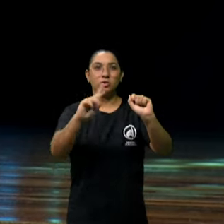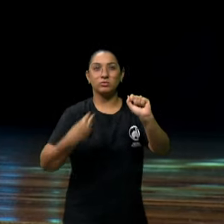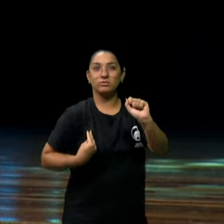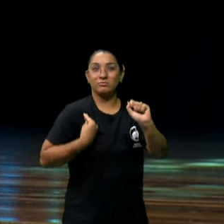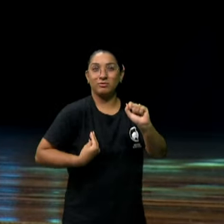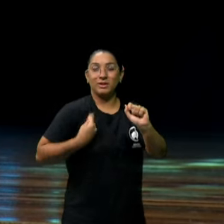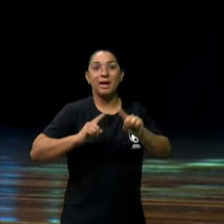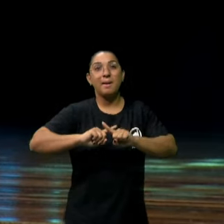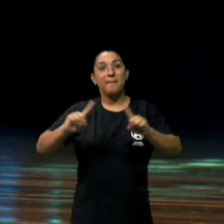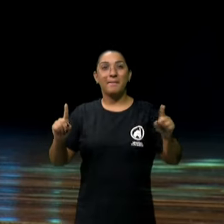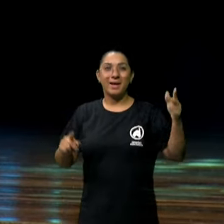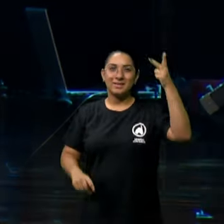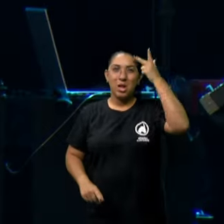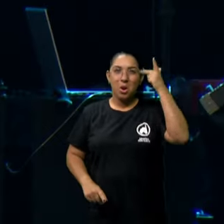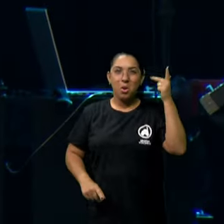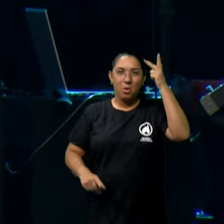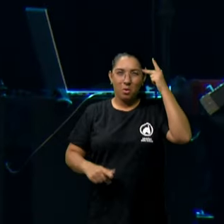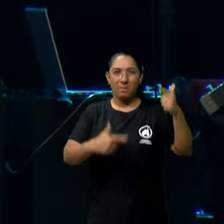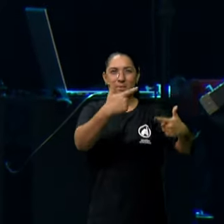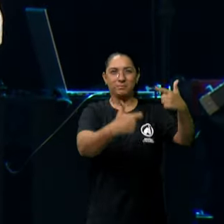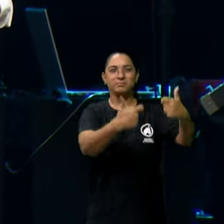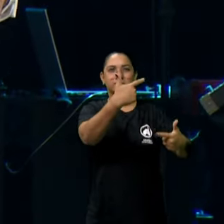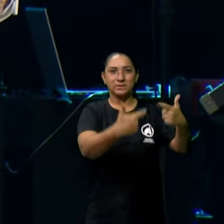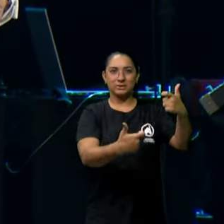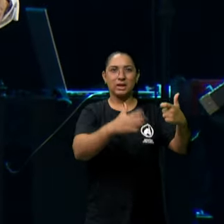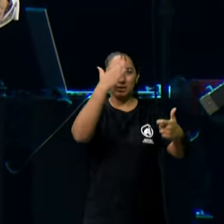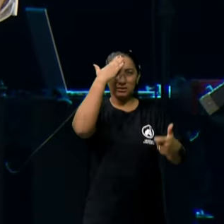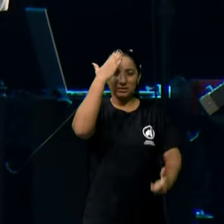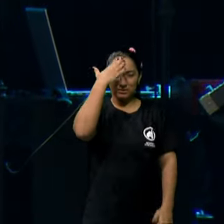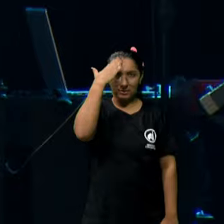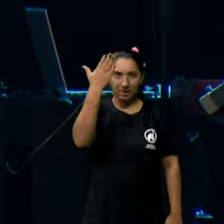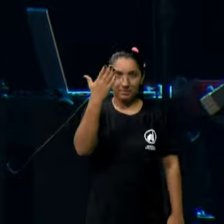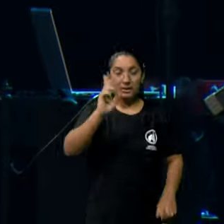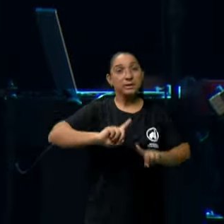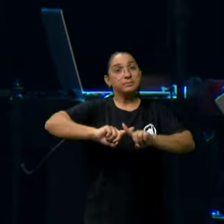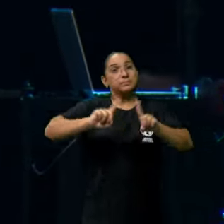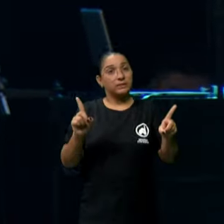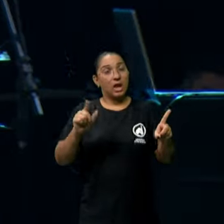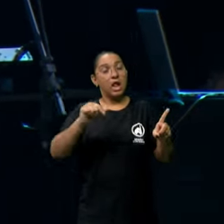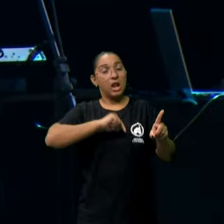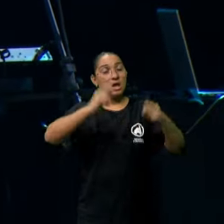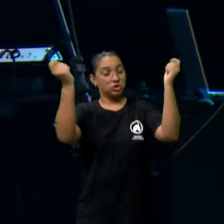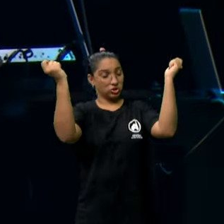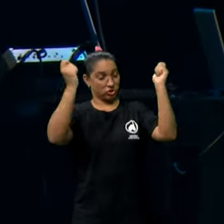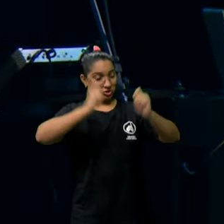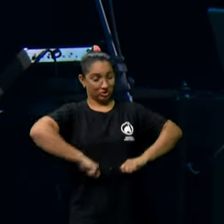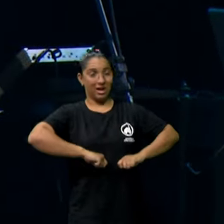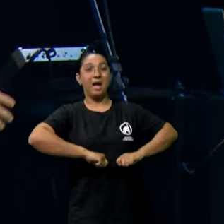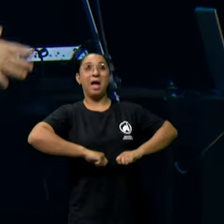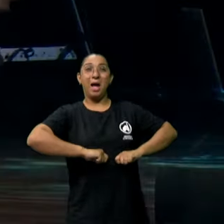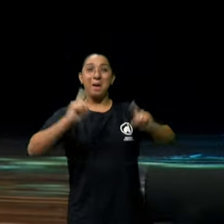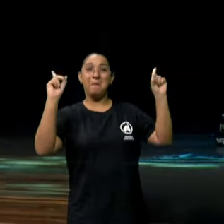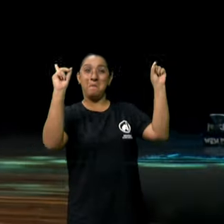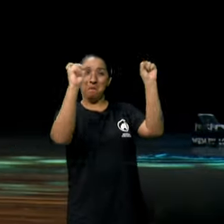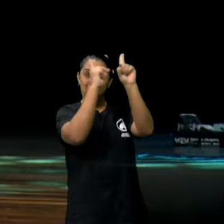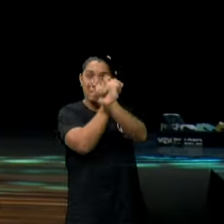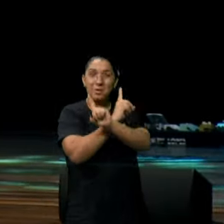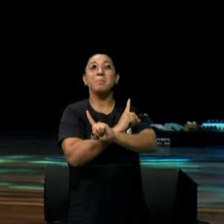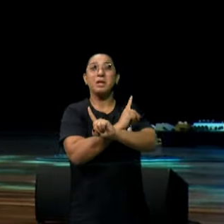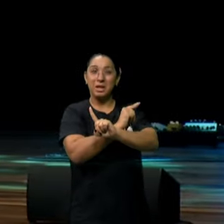mas toda a batalha espiritual ela te entrega desportivo não vou dizer de novo não